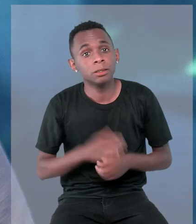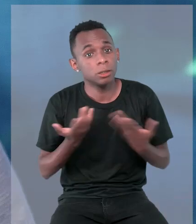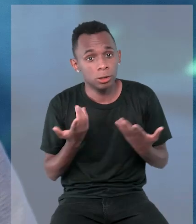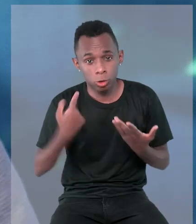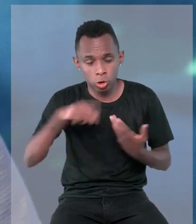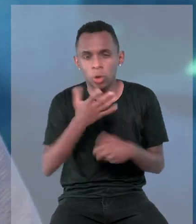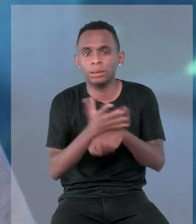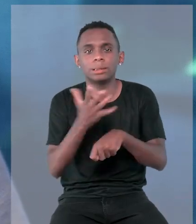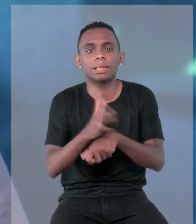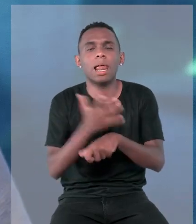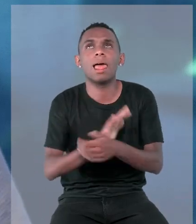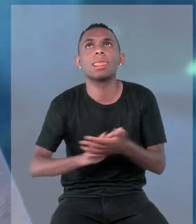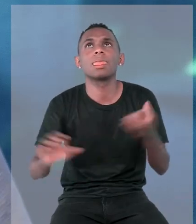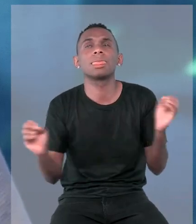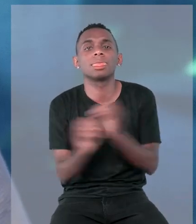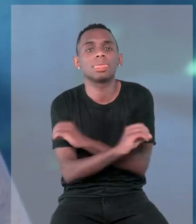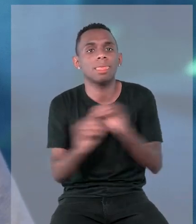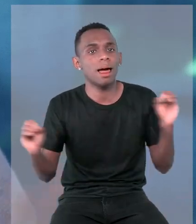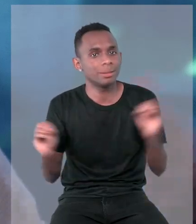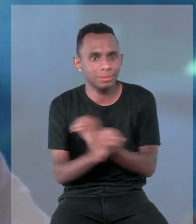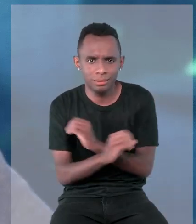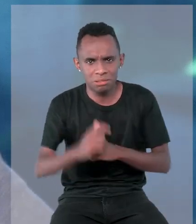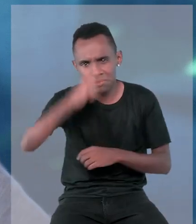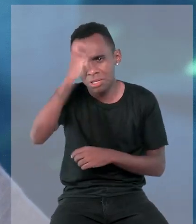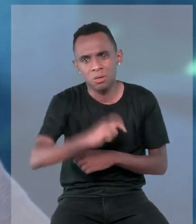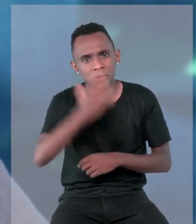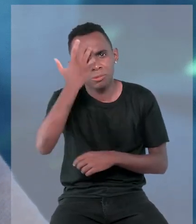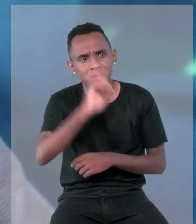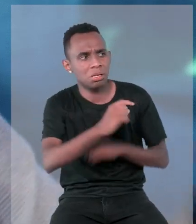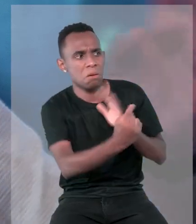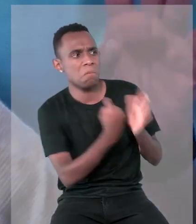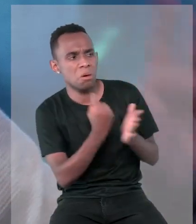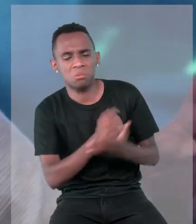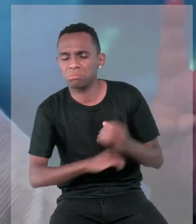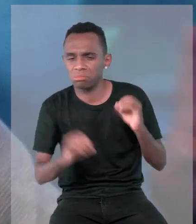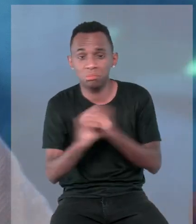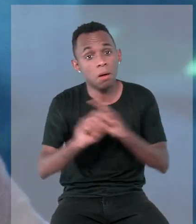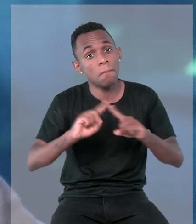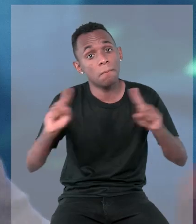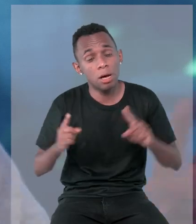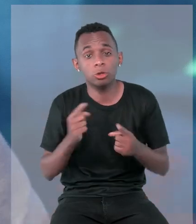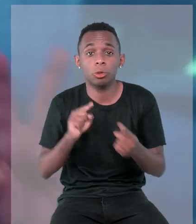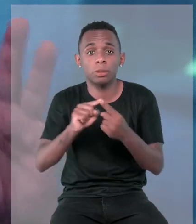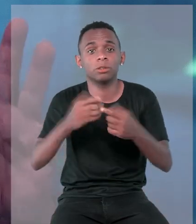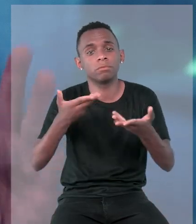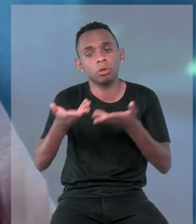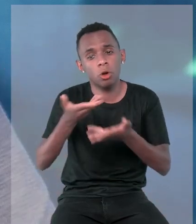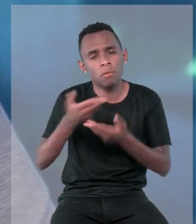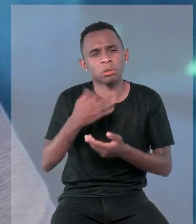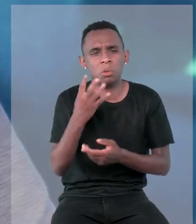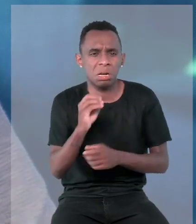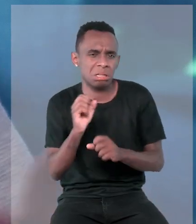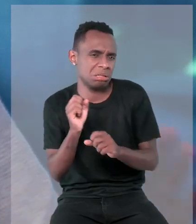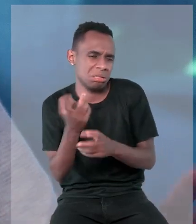não ensaiamos absolutamente nada, eu não sei o que ele vai perguntar, mas a gente pretende conversar durante